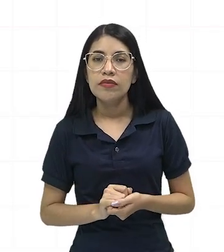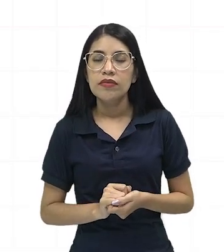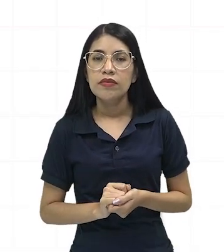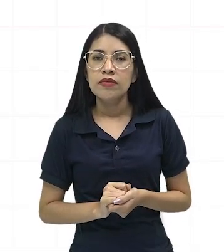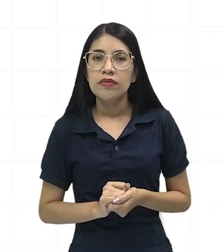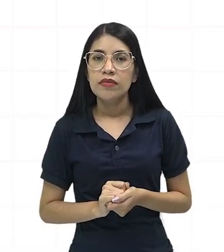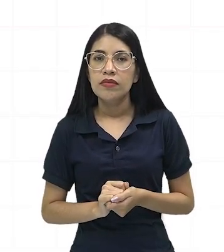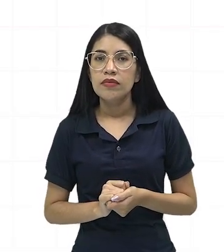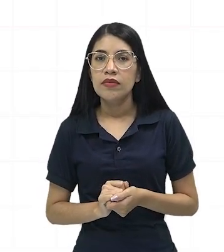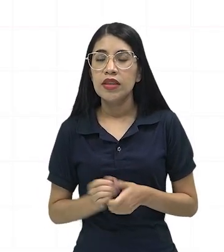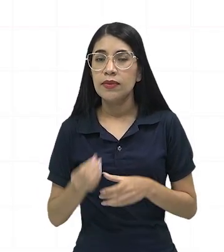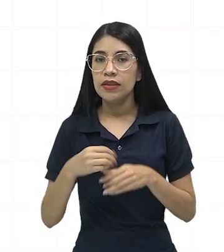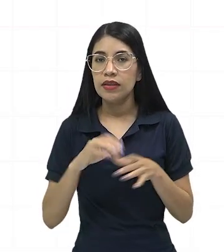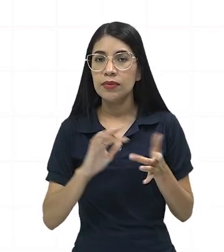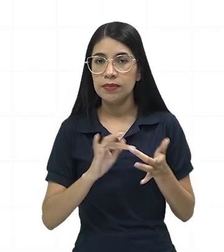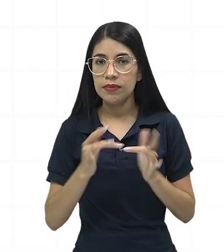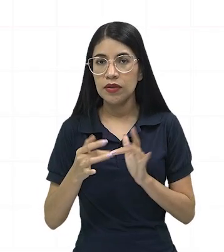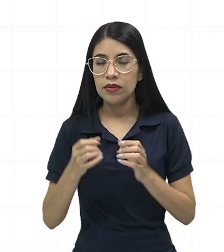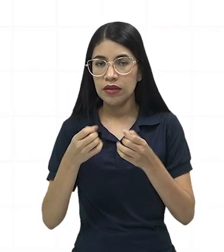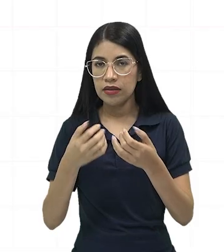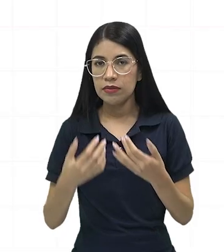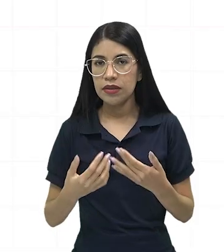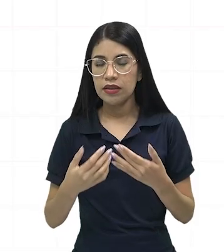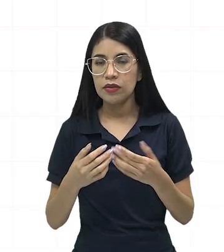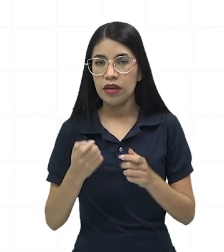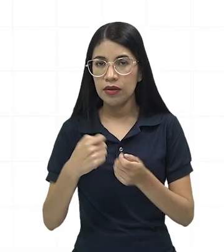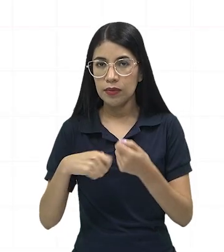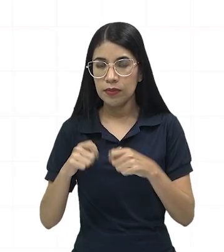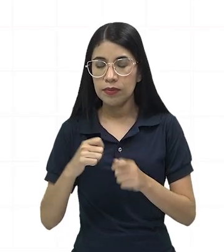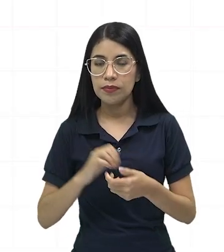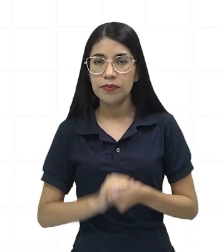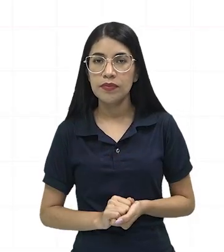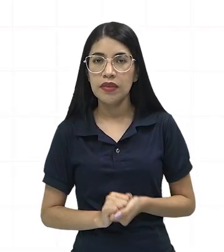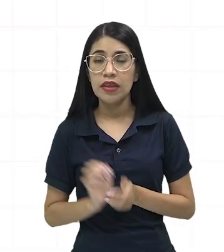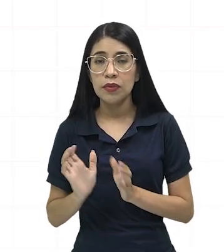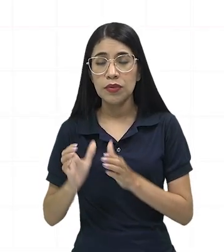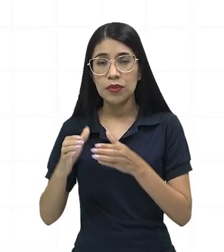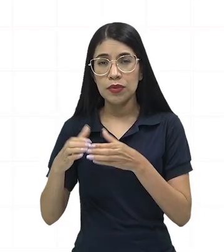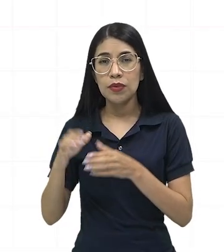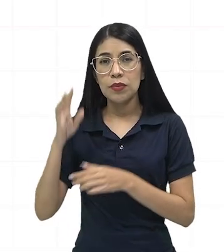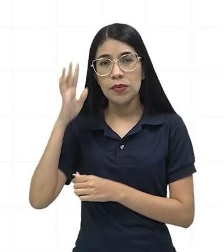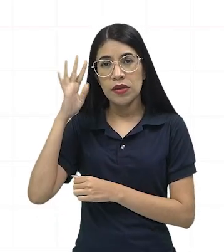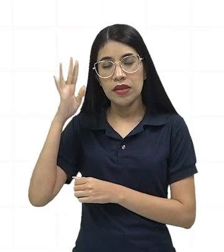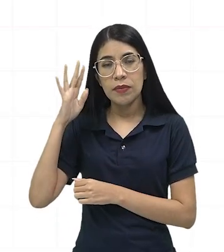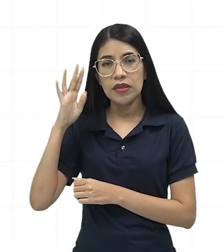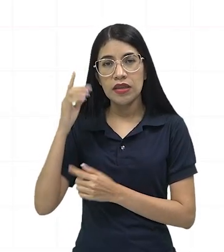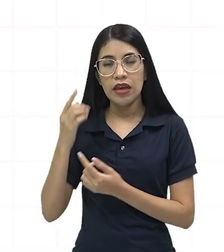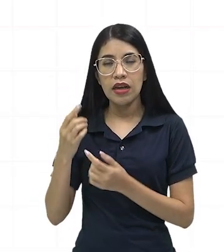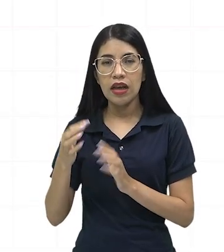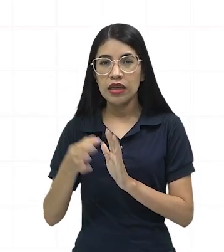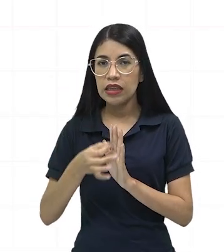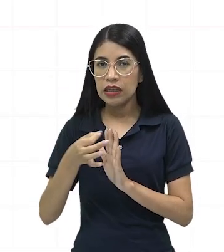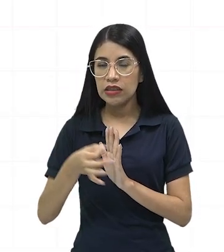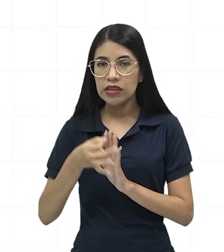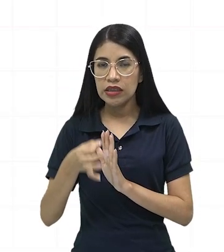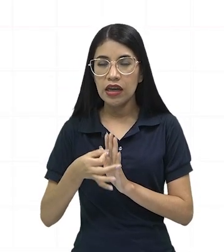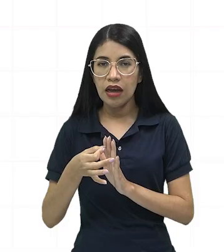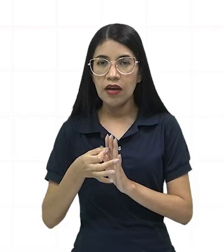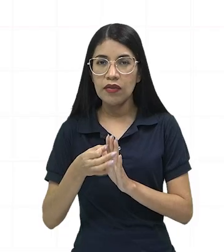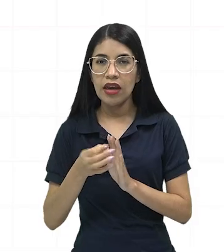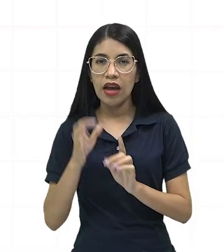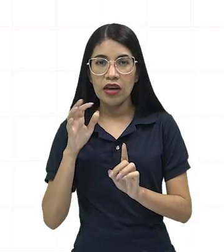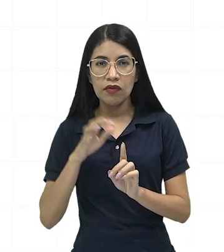a este contexto, tá bom? E o grupo de pensadores que vai criticar, essa